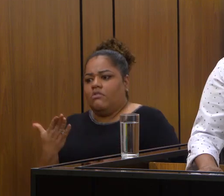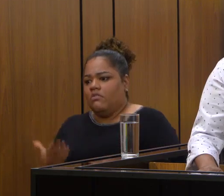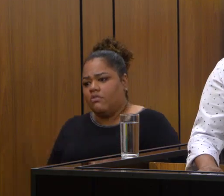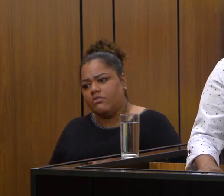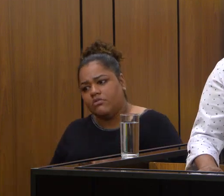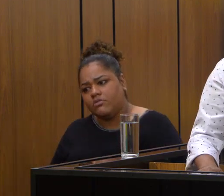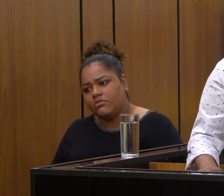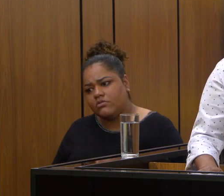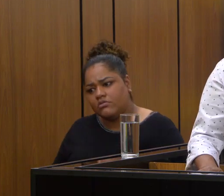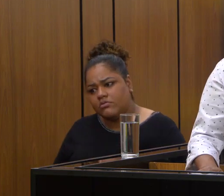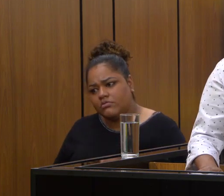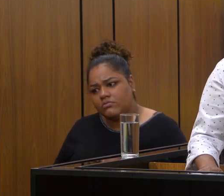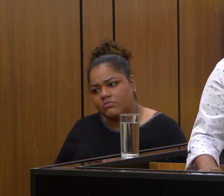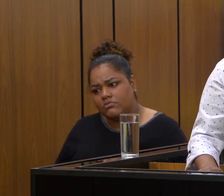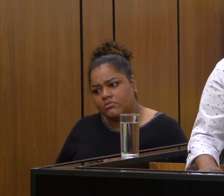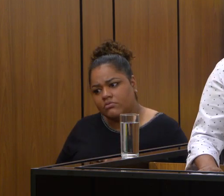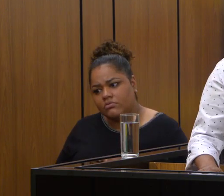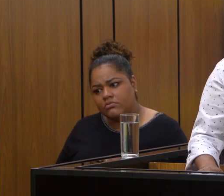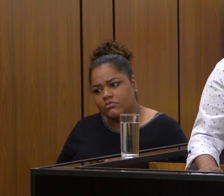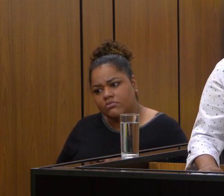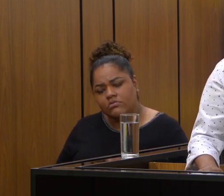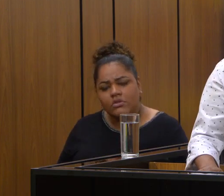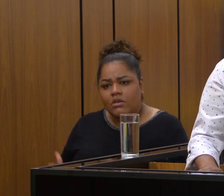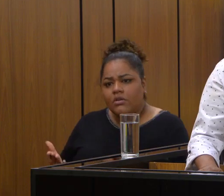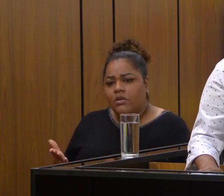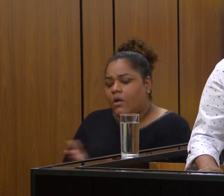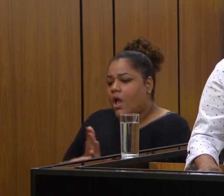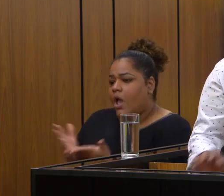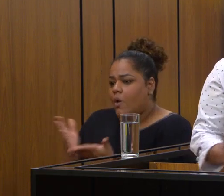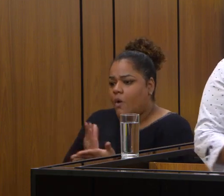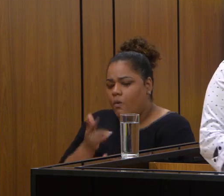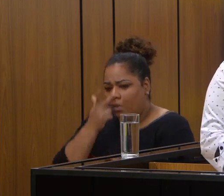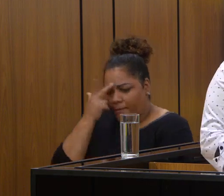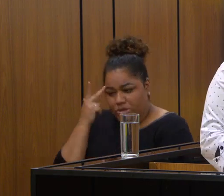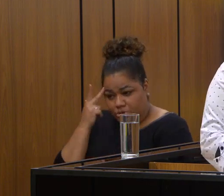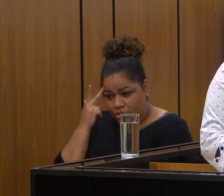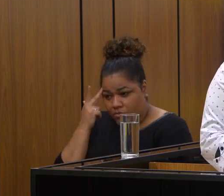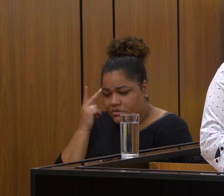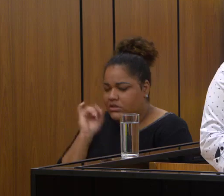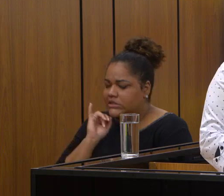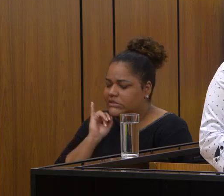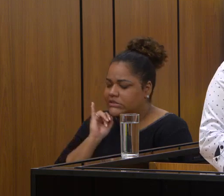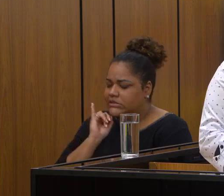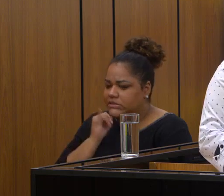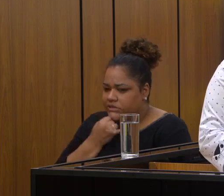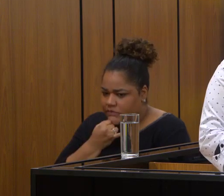tem pessoas que infelizmente